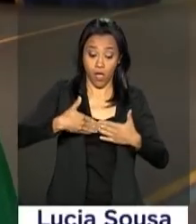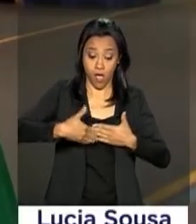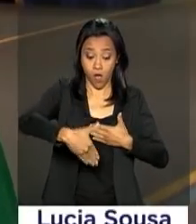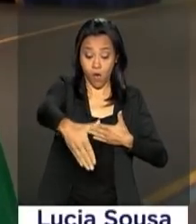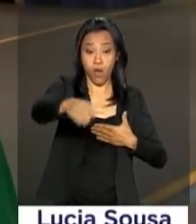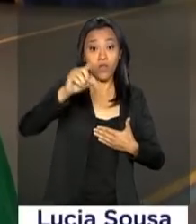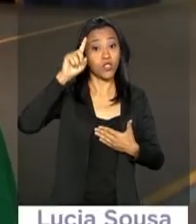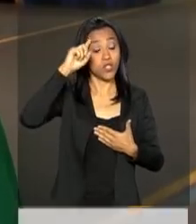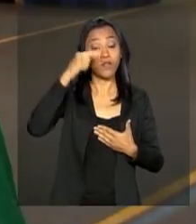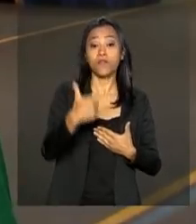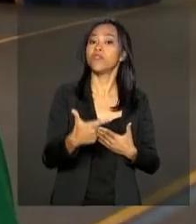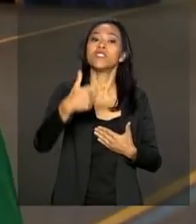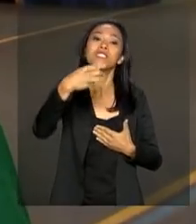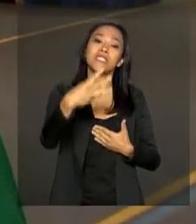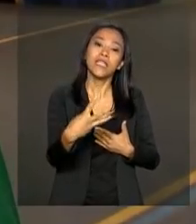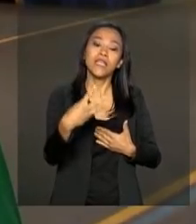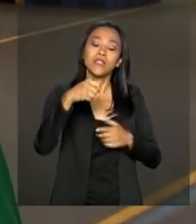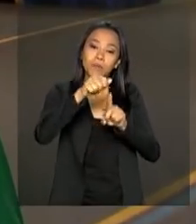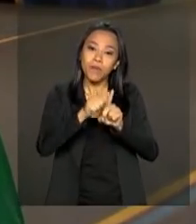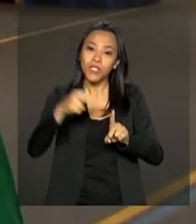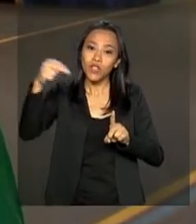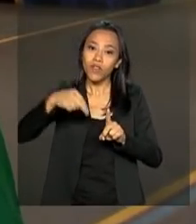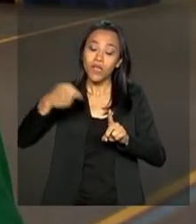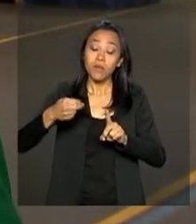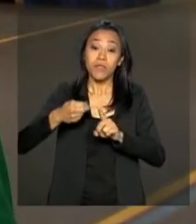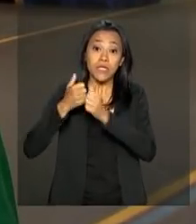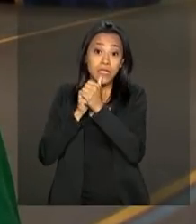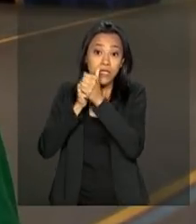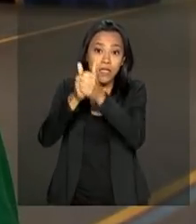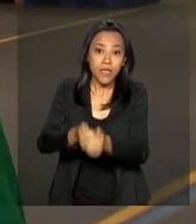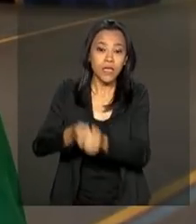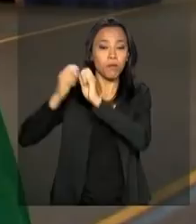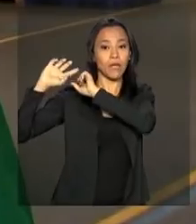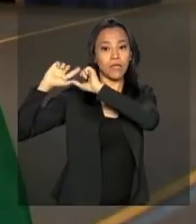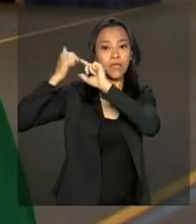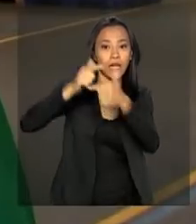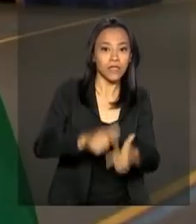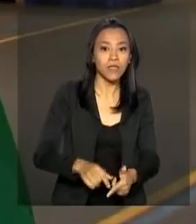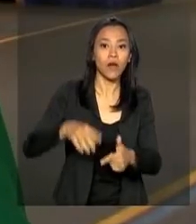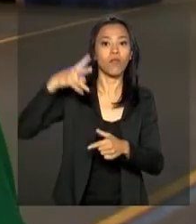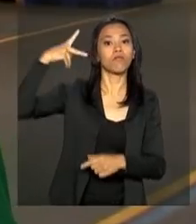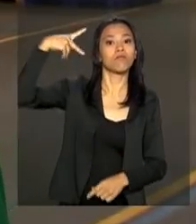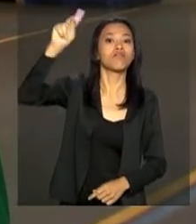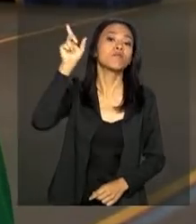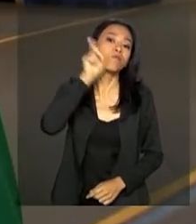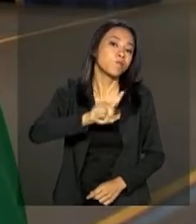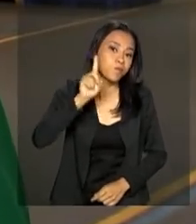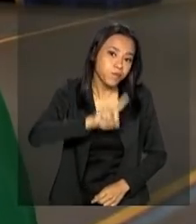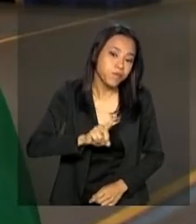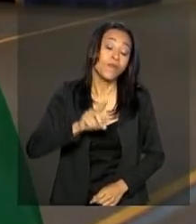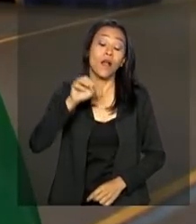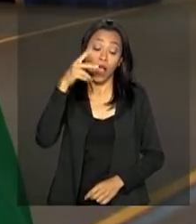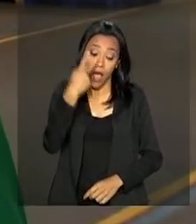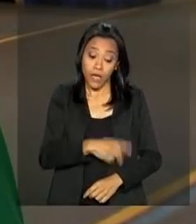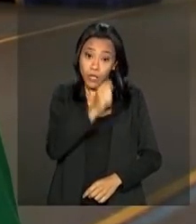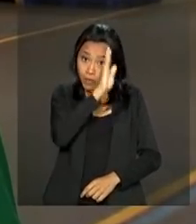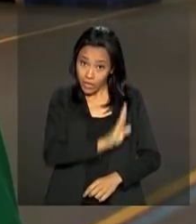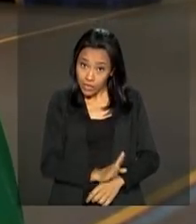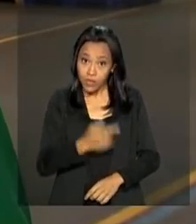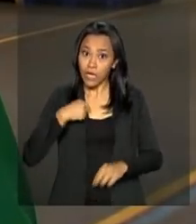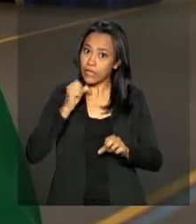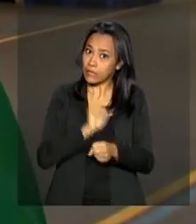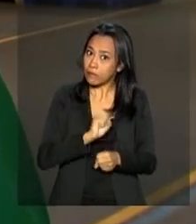23 de novembro, seguindo a tradição americana da quarta quinta-feira do mês. Os brasileiros já esperam a data